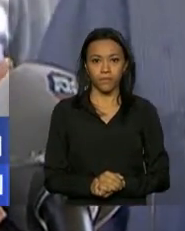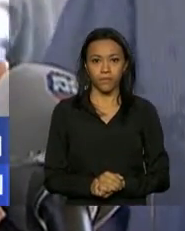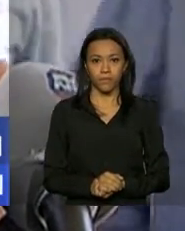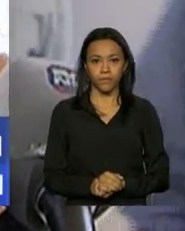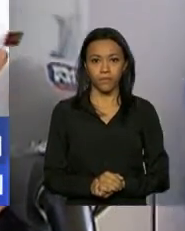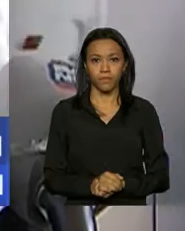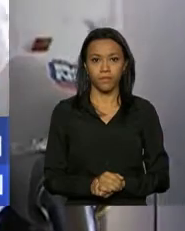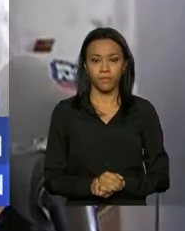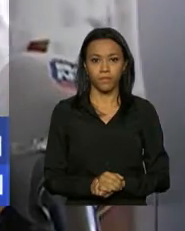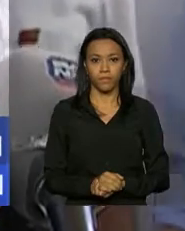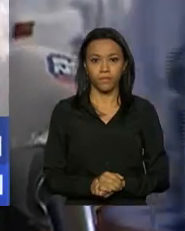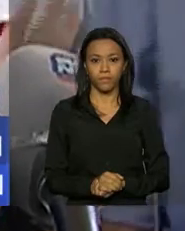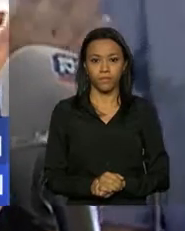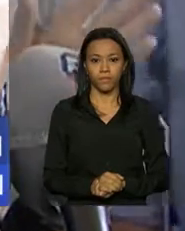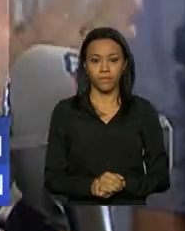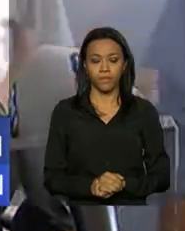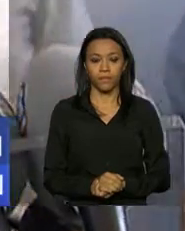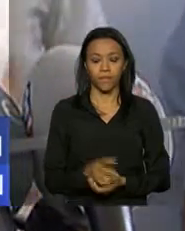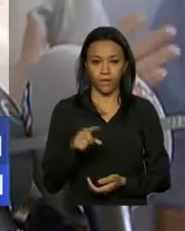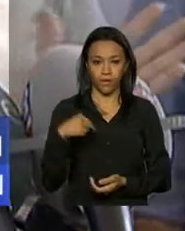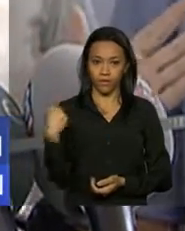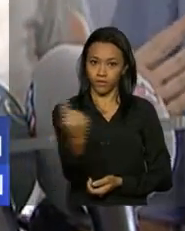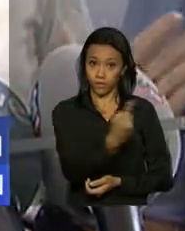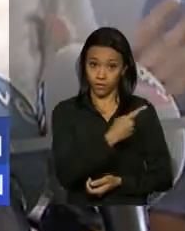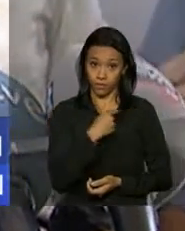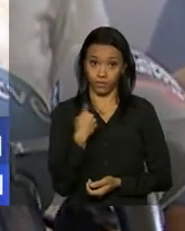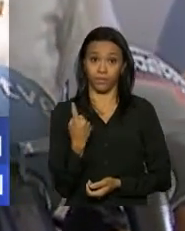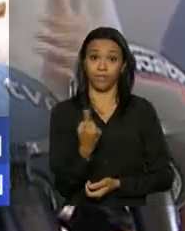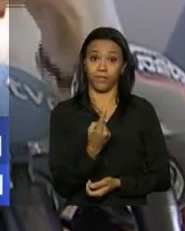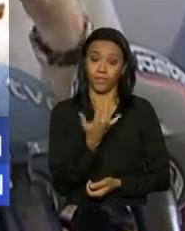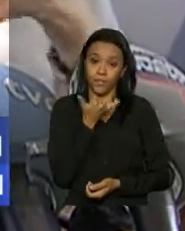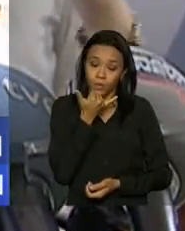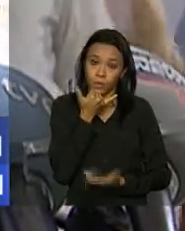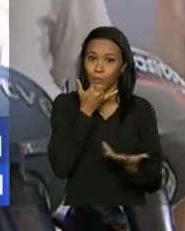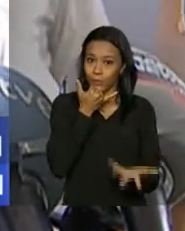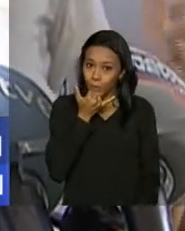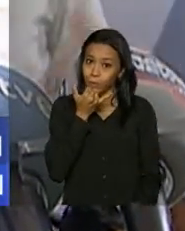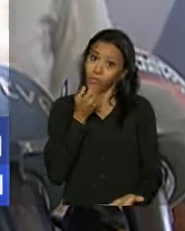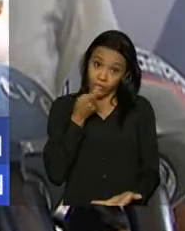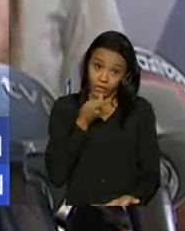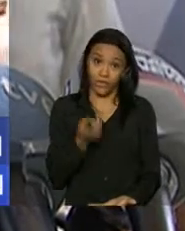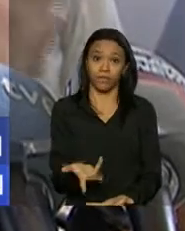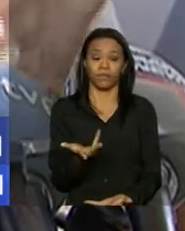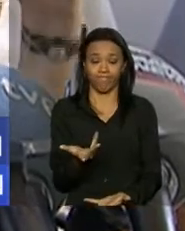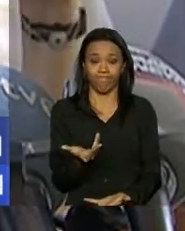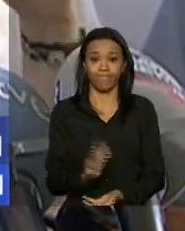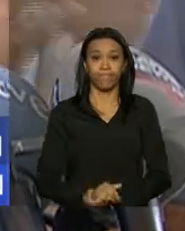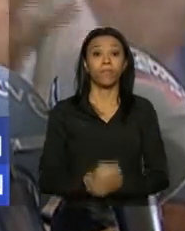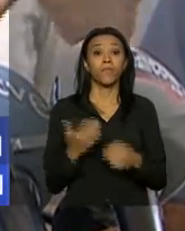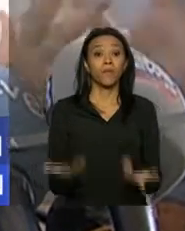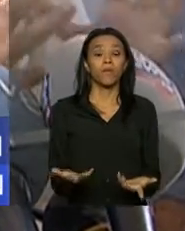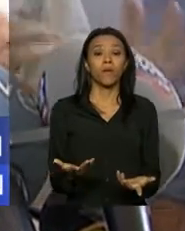Ele foi-se. A gente tem de constatar, gente. Me desculpa, eu vou falar assim mesmo. Então,